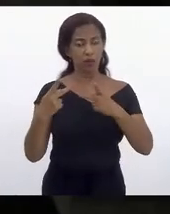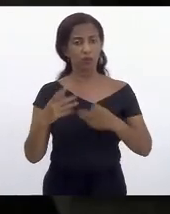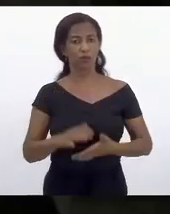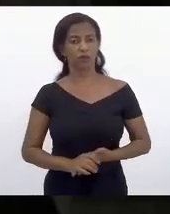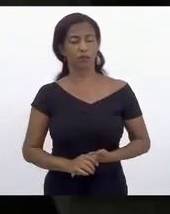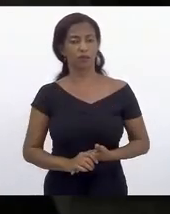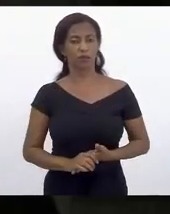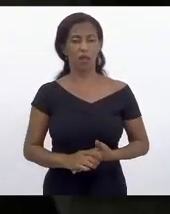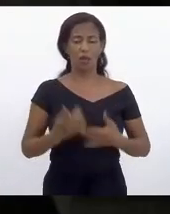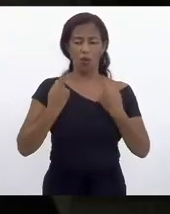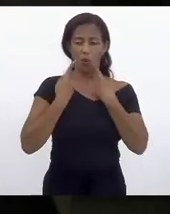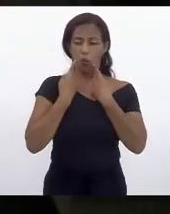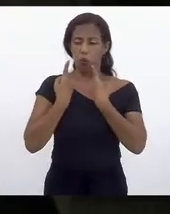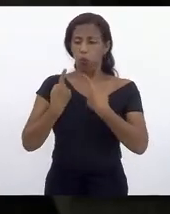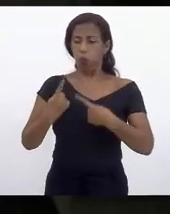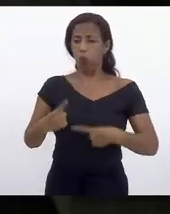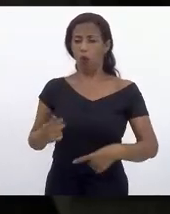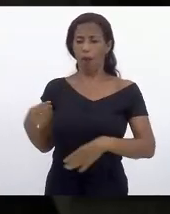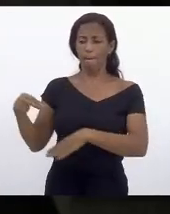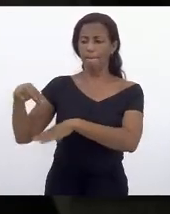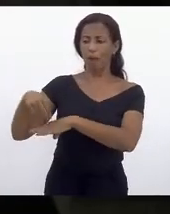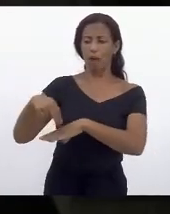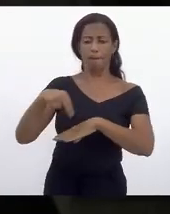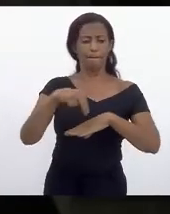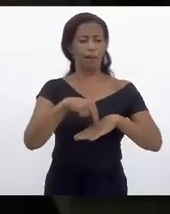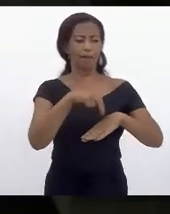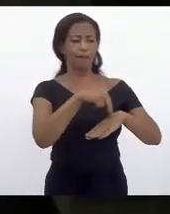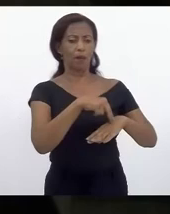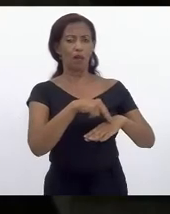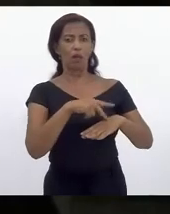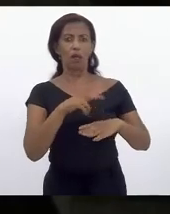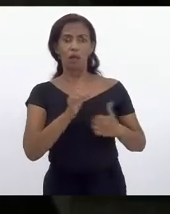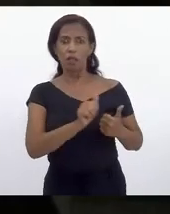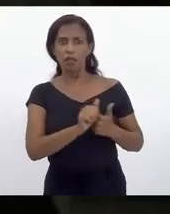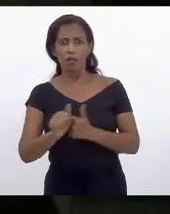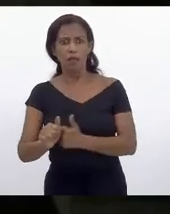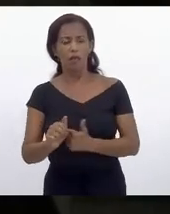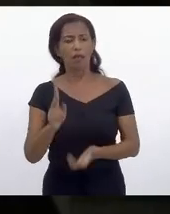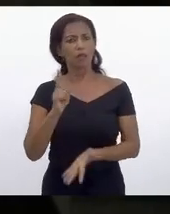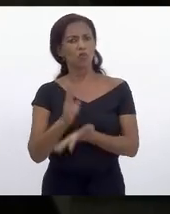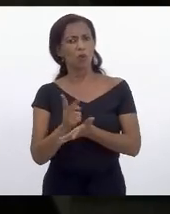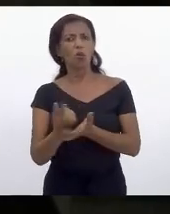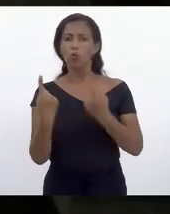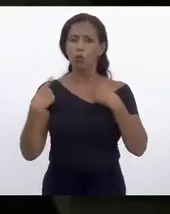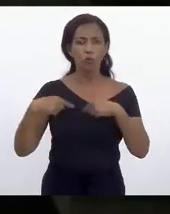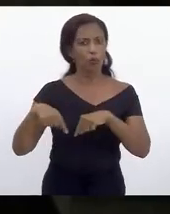argumentou sobre assim, as posições que são as nossas e que seguem as mesmas. Somos